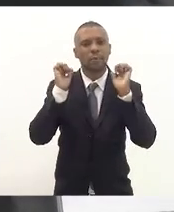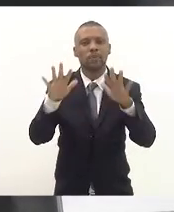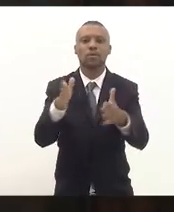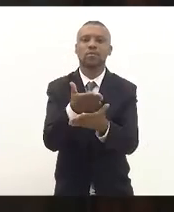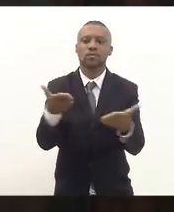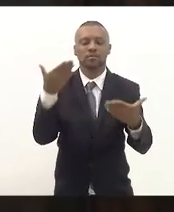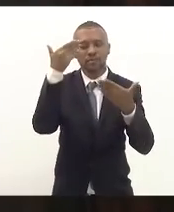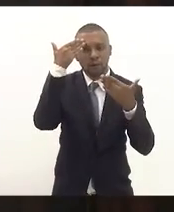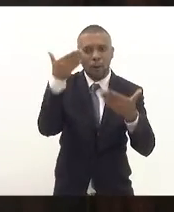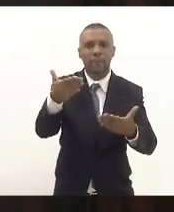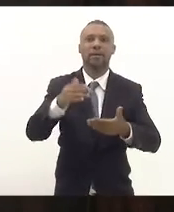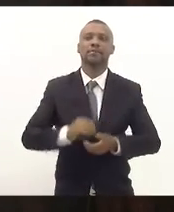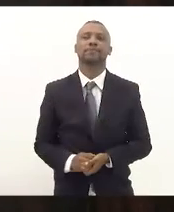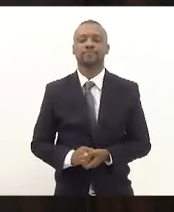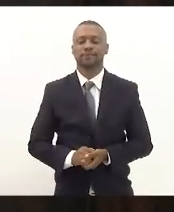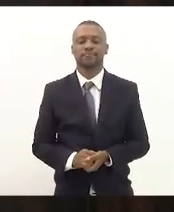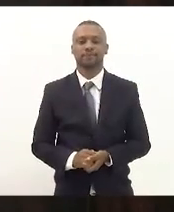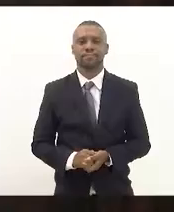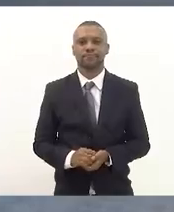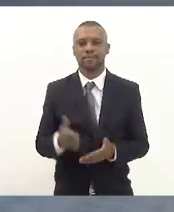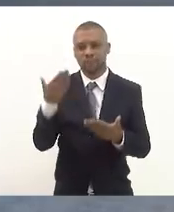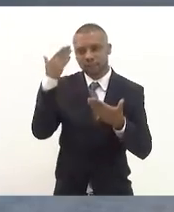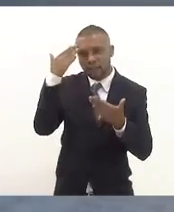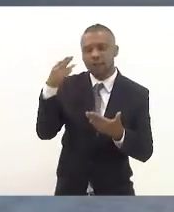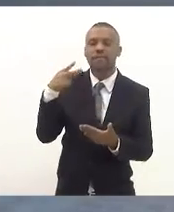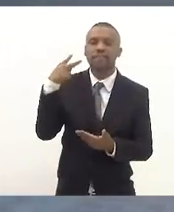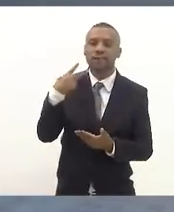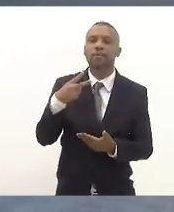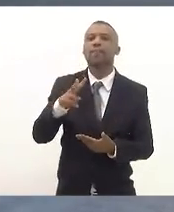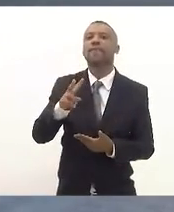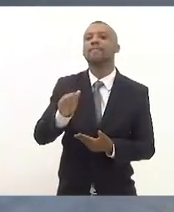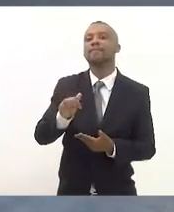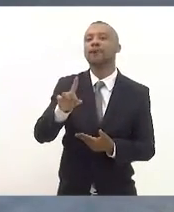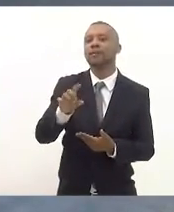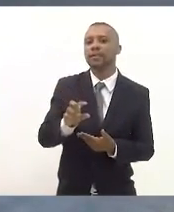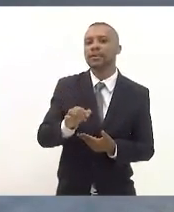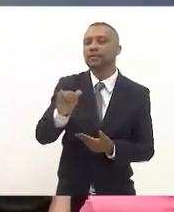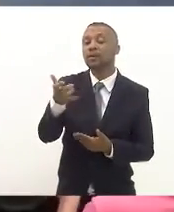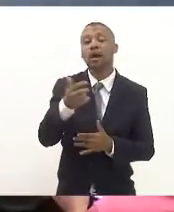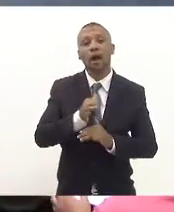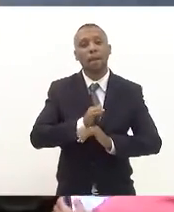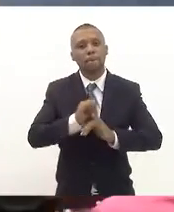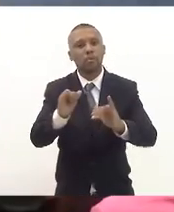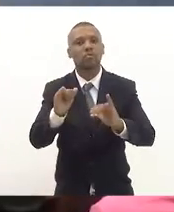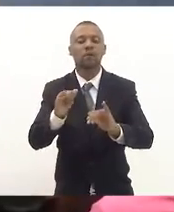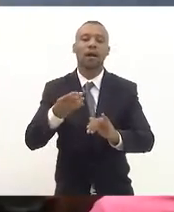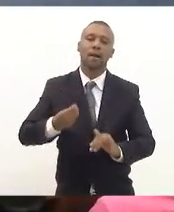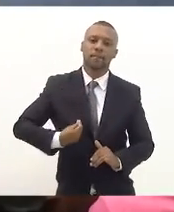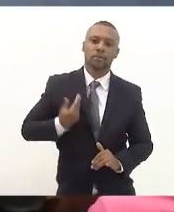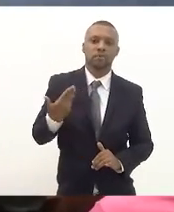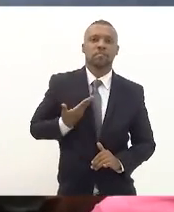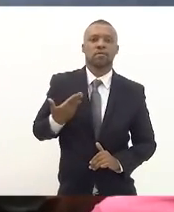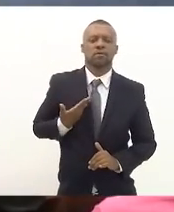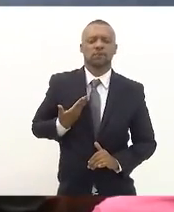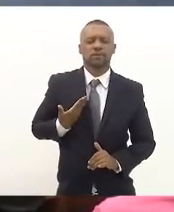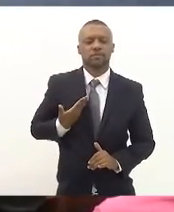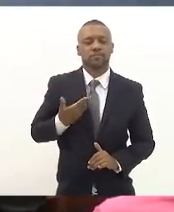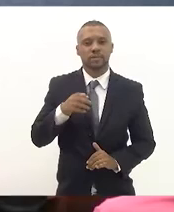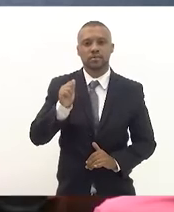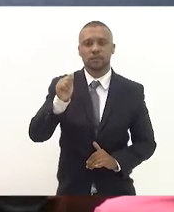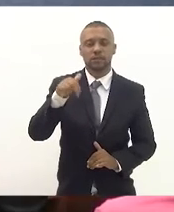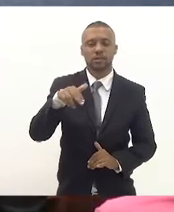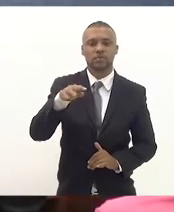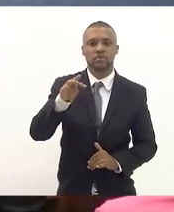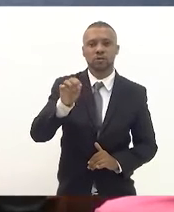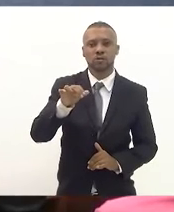obrigado e obrigado Vereador Valdecir existe a presença do meu amigo Antônio Carlos Ao lado do